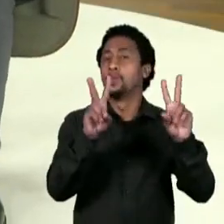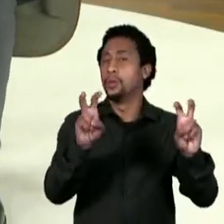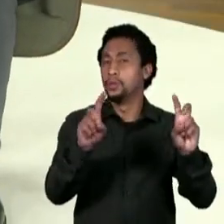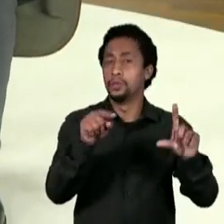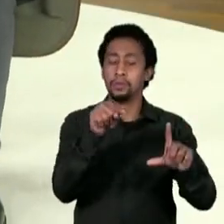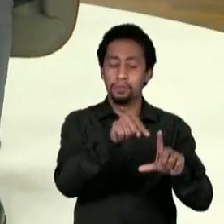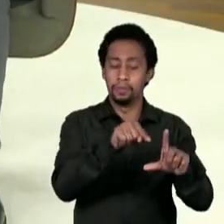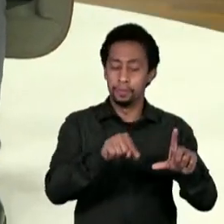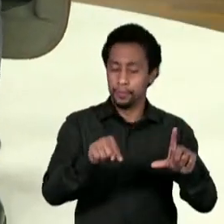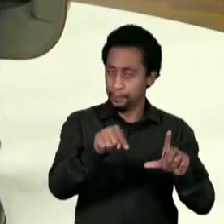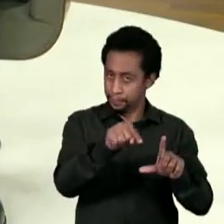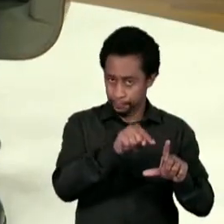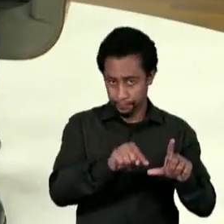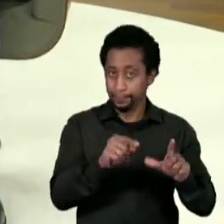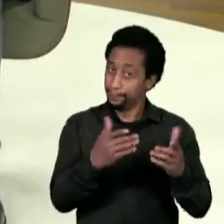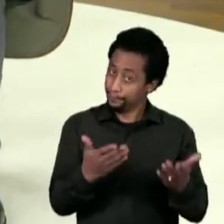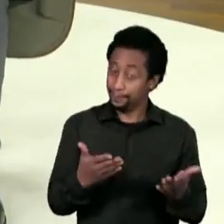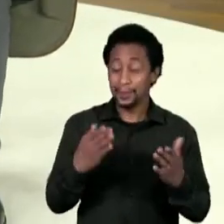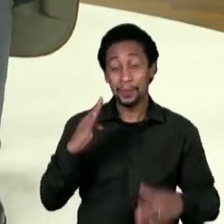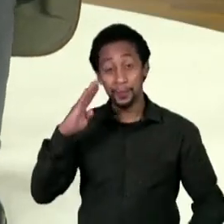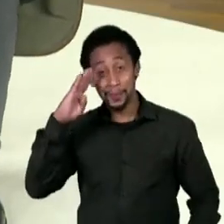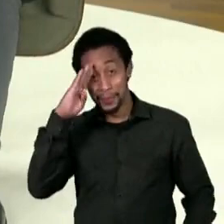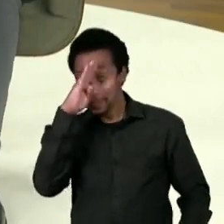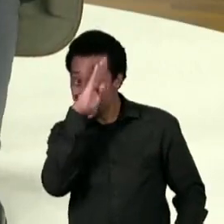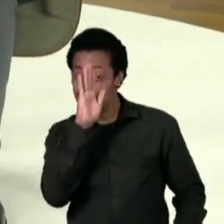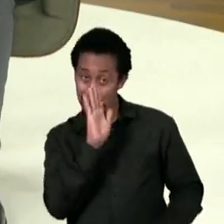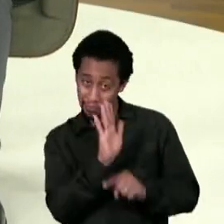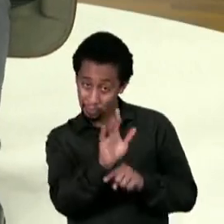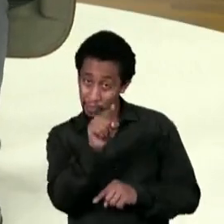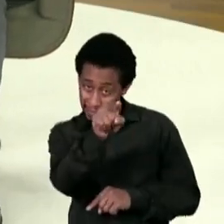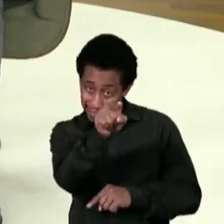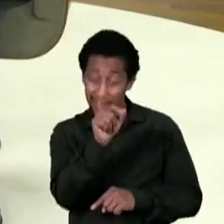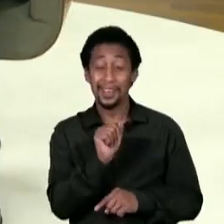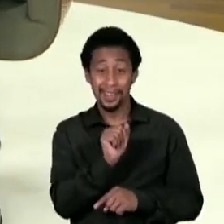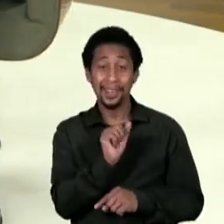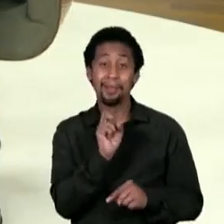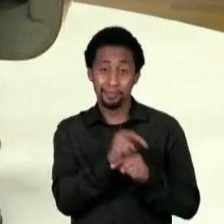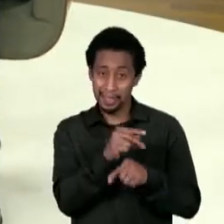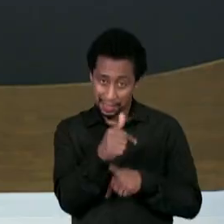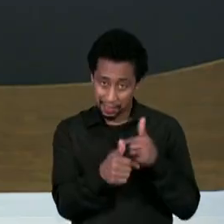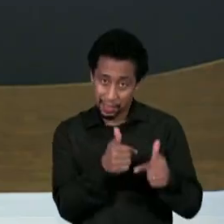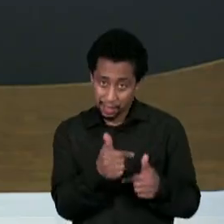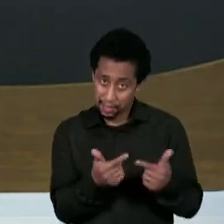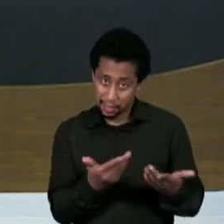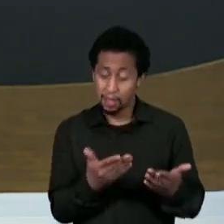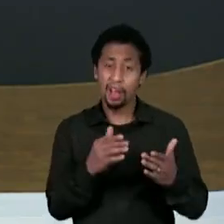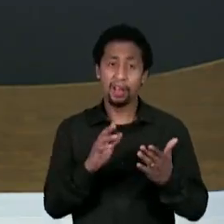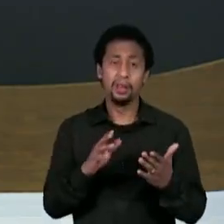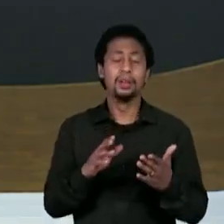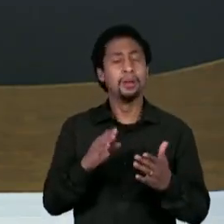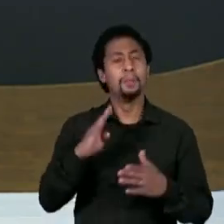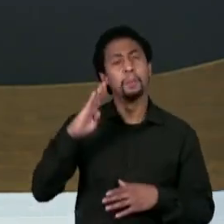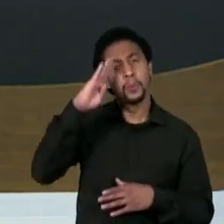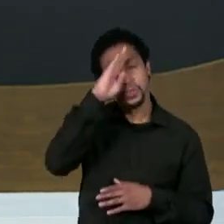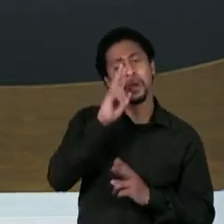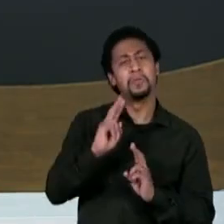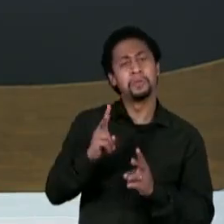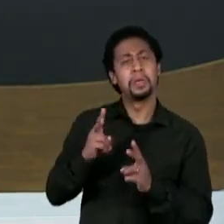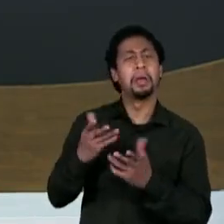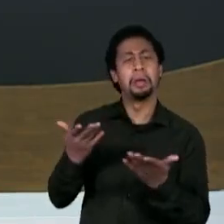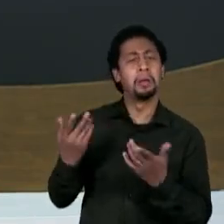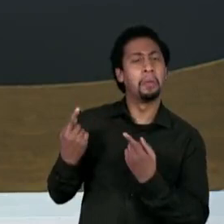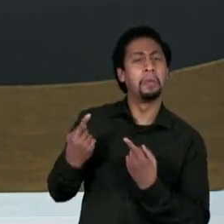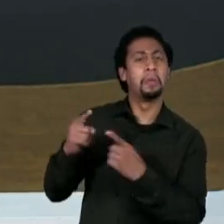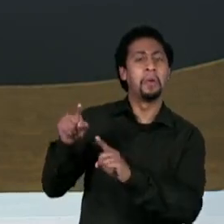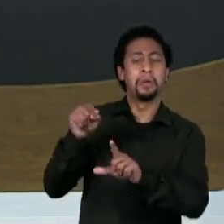seu apoiador seu padrinho tem insistido nesse assunto falando que as meninas não são seguras insinuando fraudes que